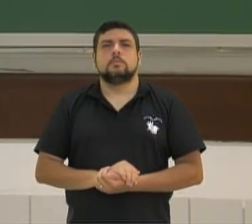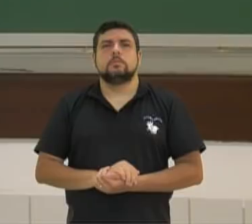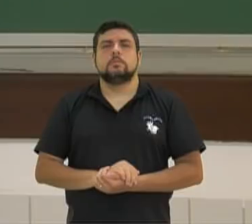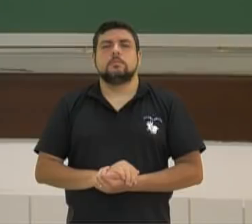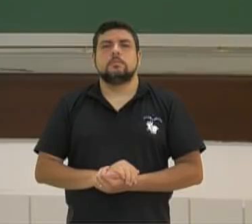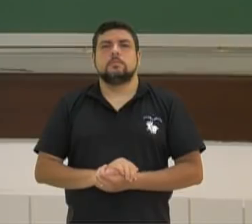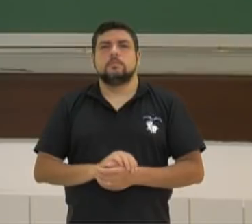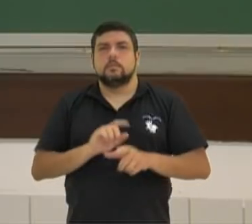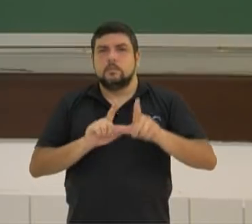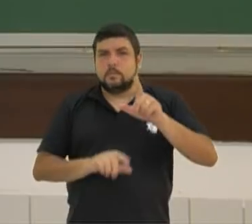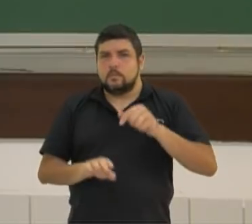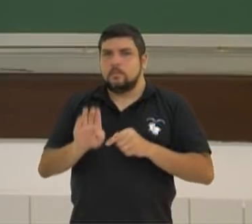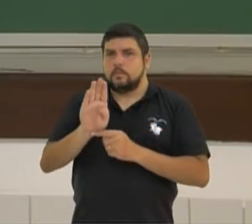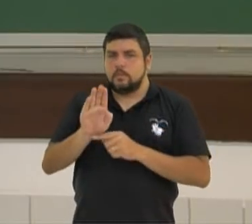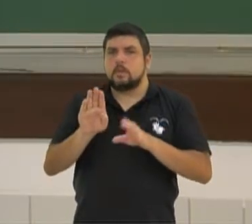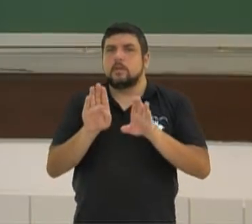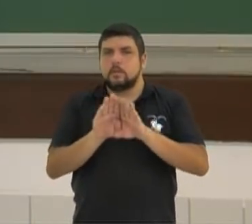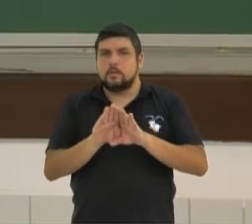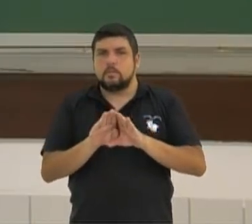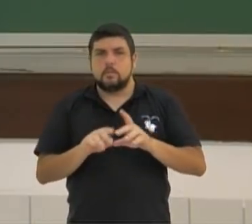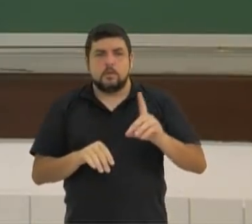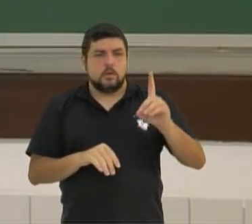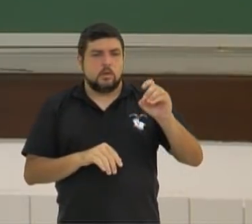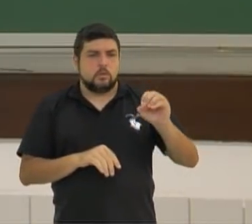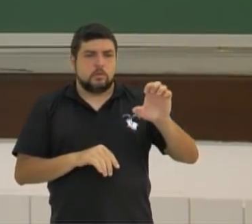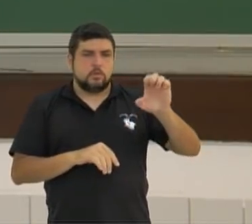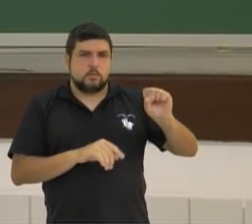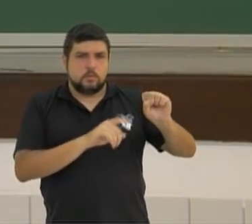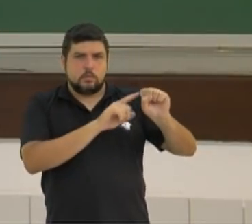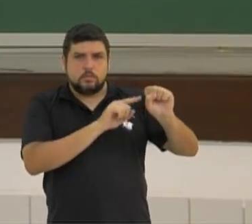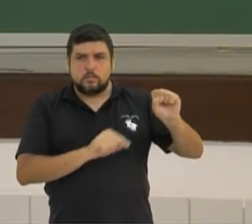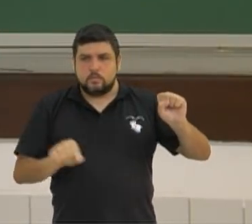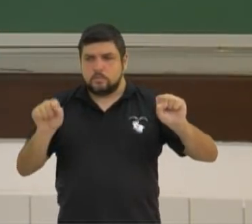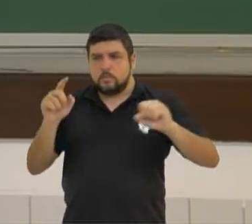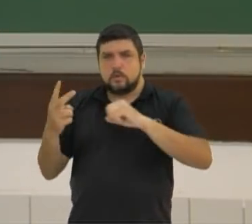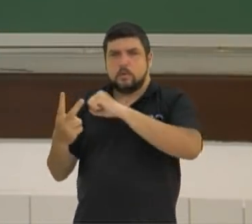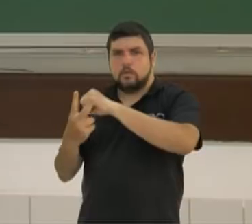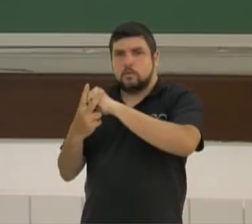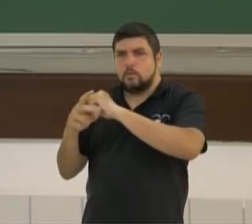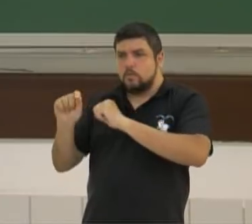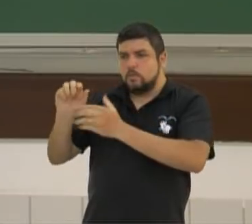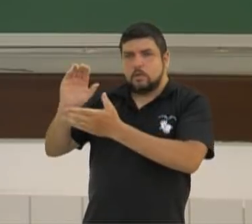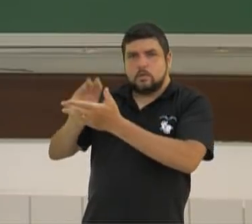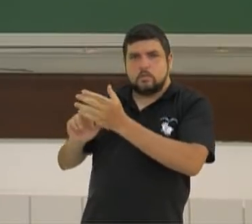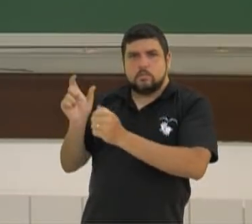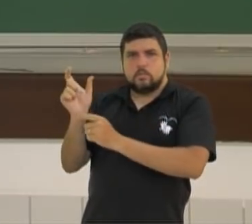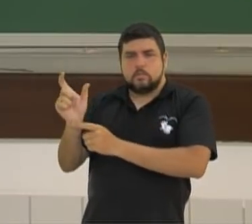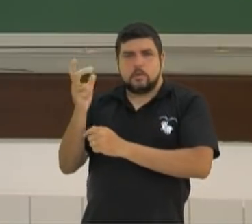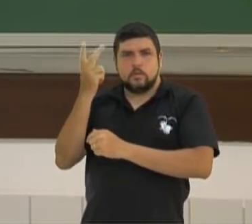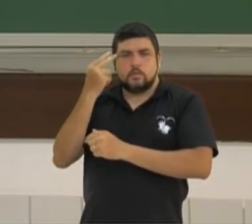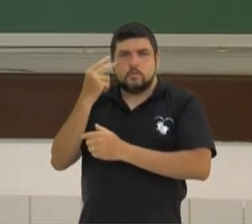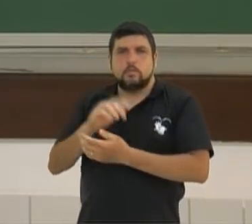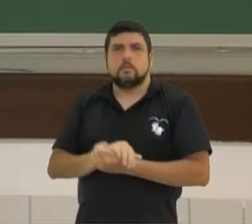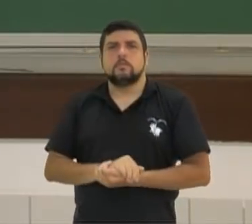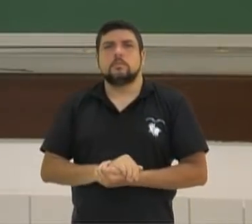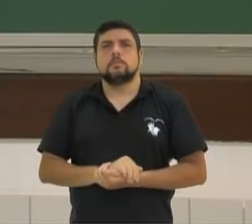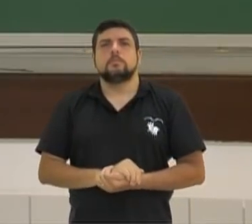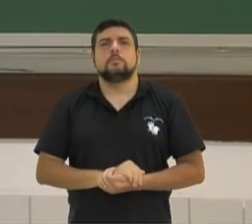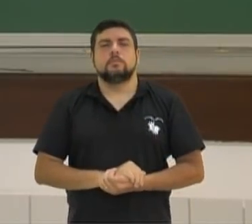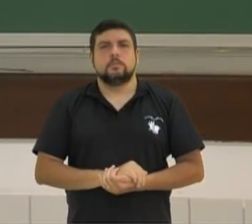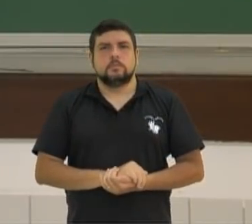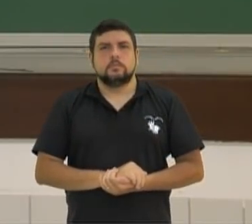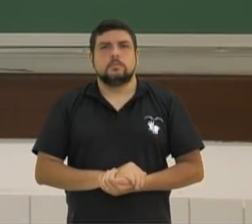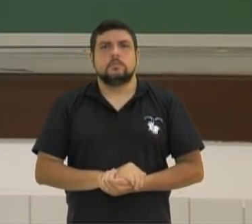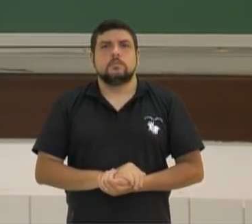Malala, terceira pessoa nos dois. Então vai ser do ou does? Veja só, does,